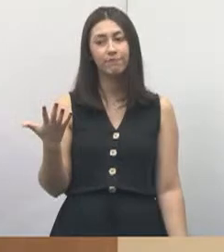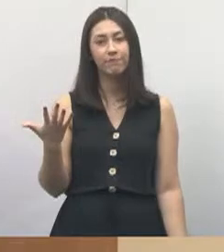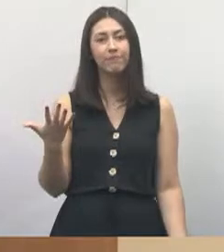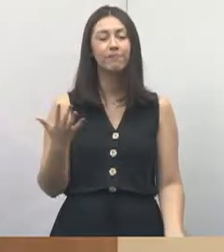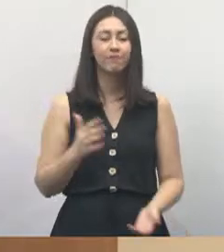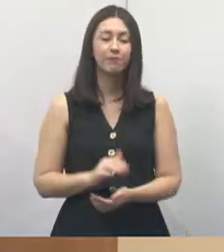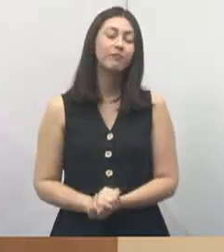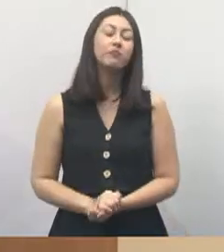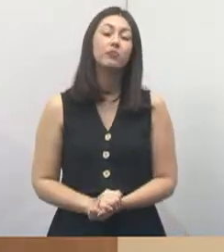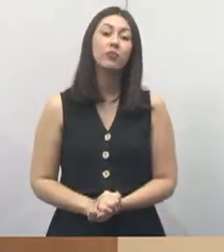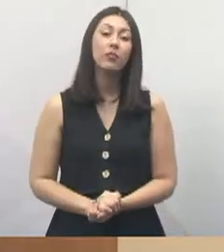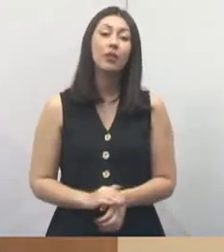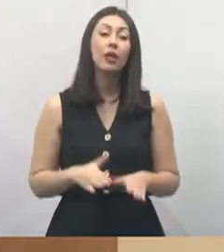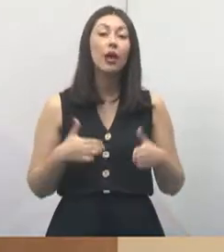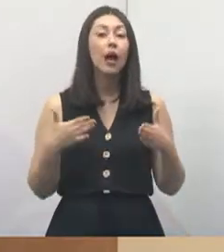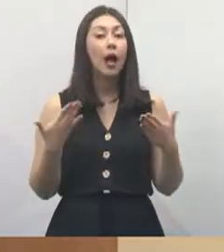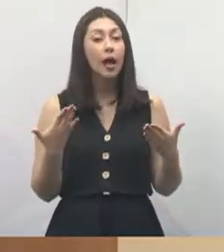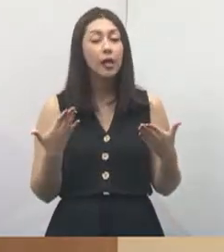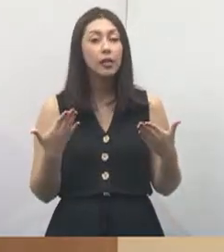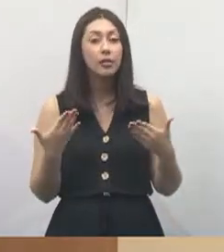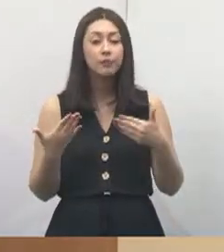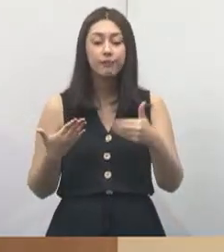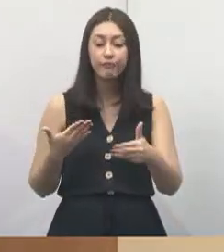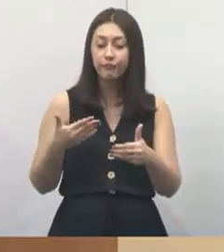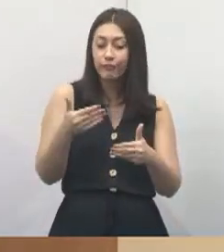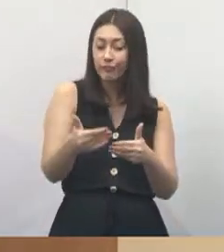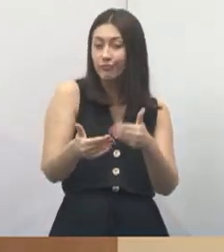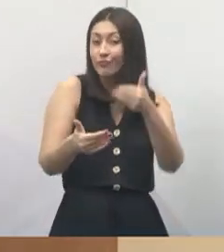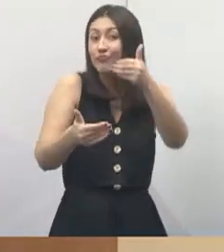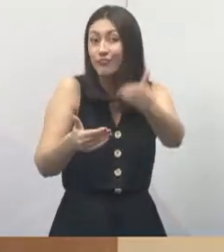mel. E é nessa hora que